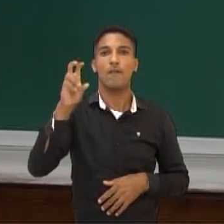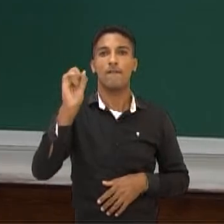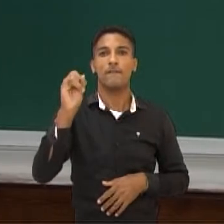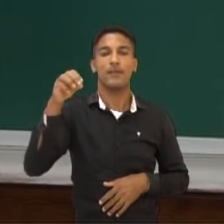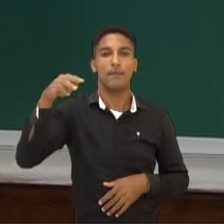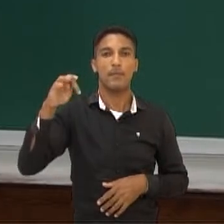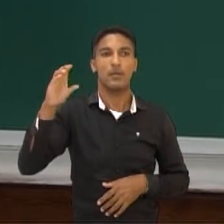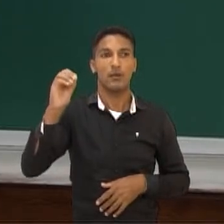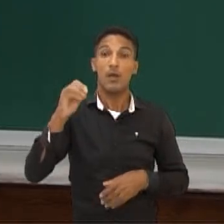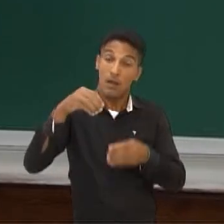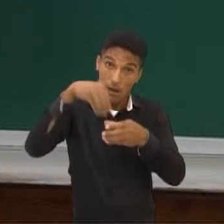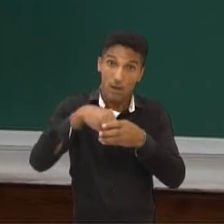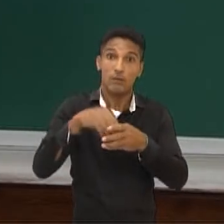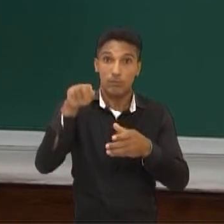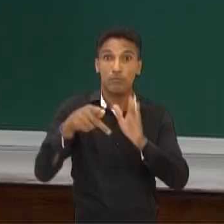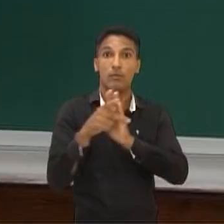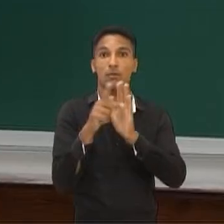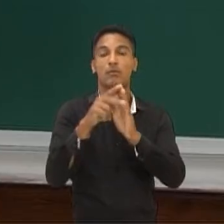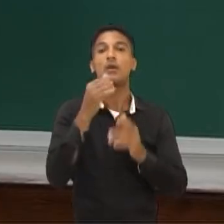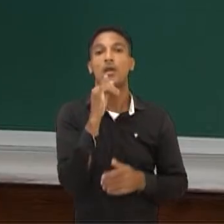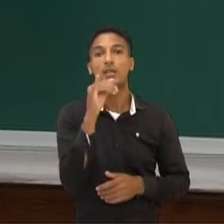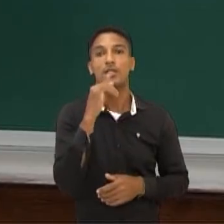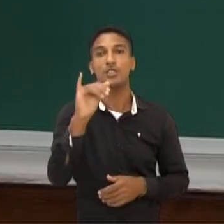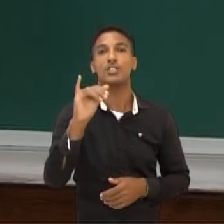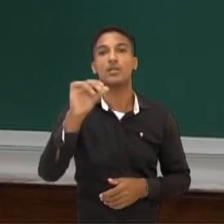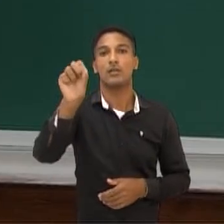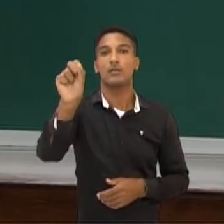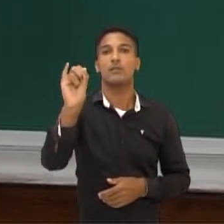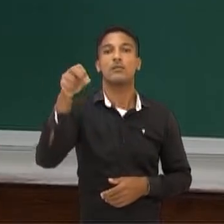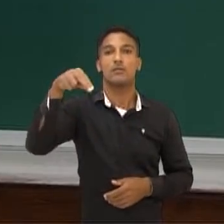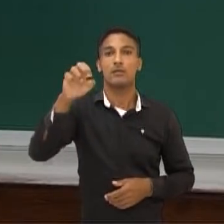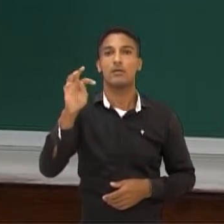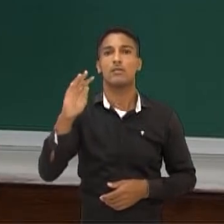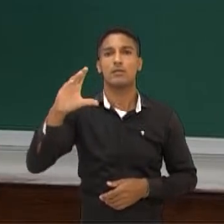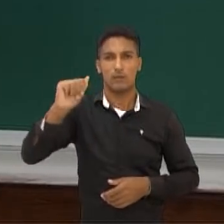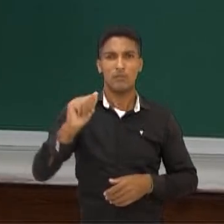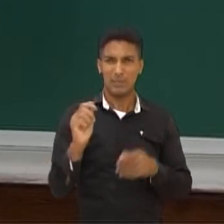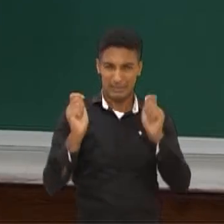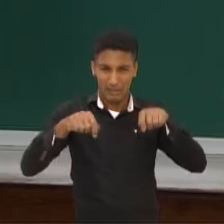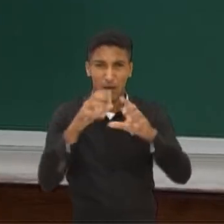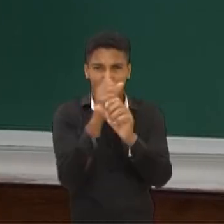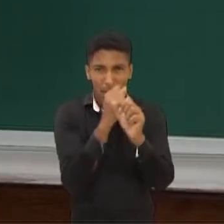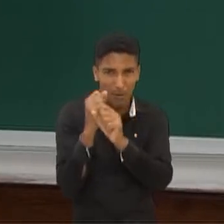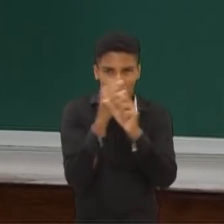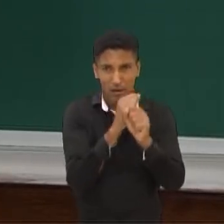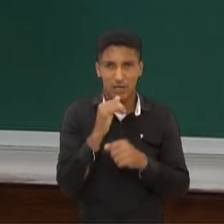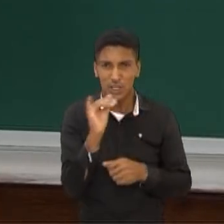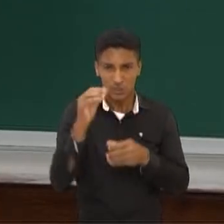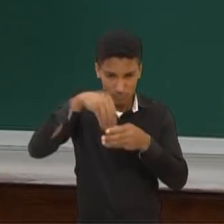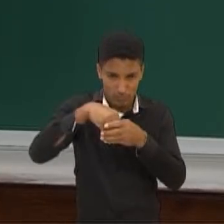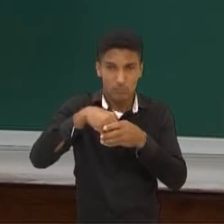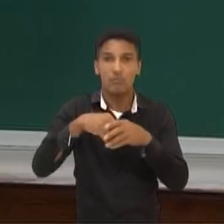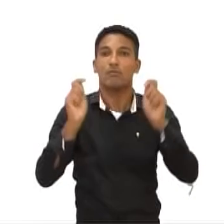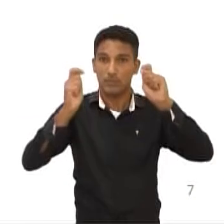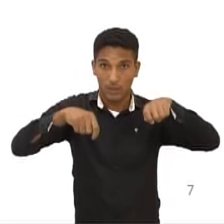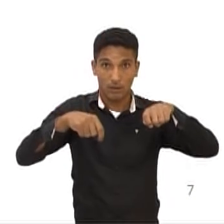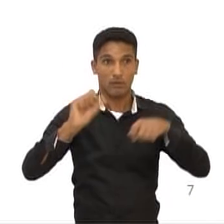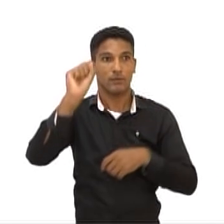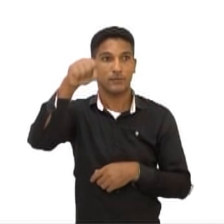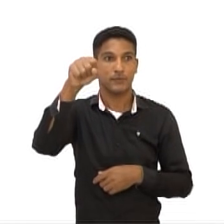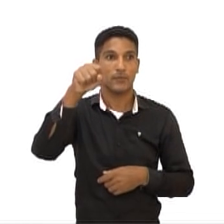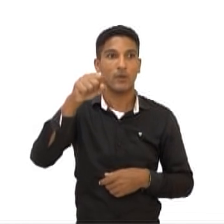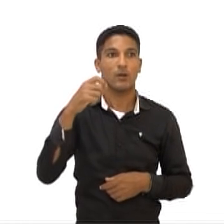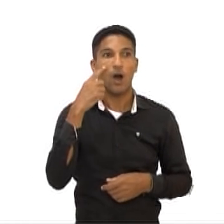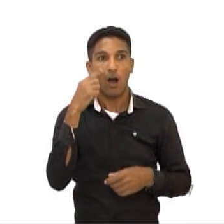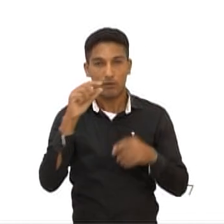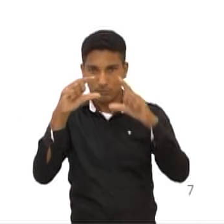energia cinética é a energia do movimento. Tem como calcular a energia interna? É claro que tem. Dá uma olhada aqui, ó. A energia interna,